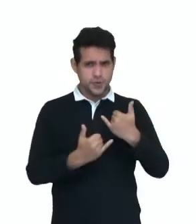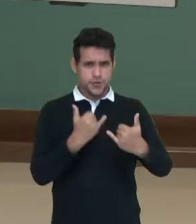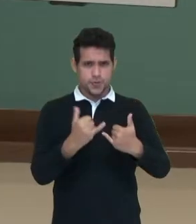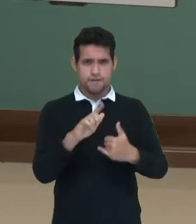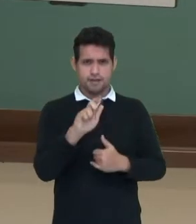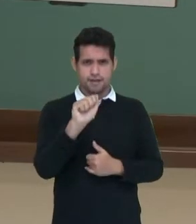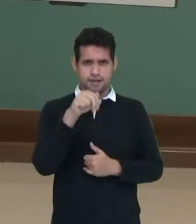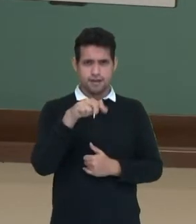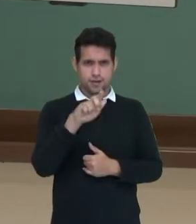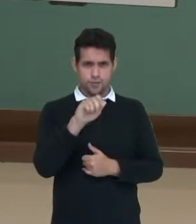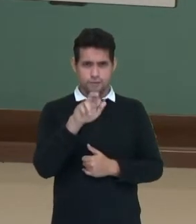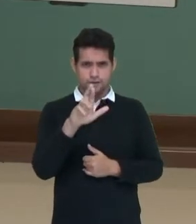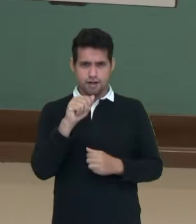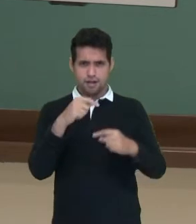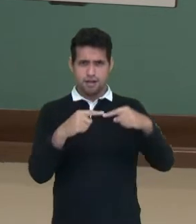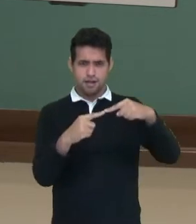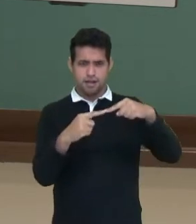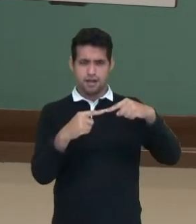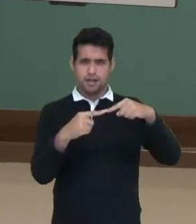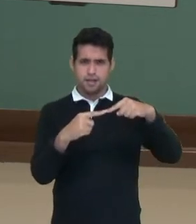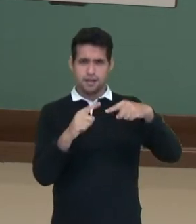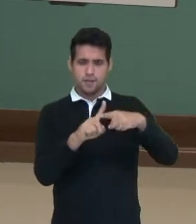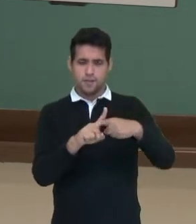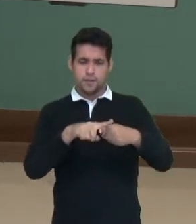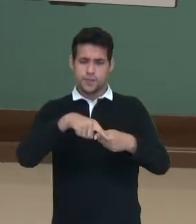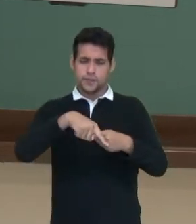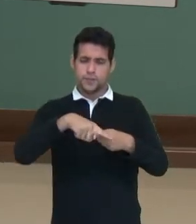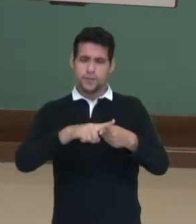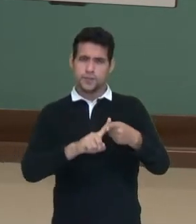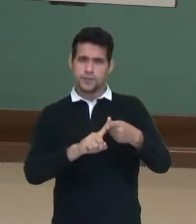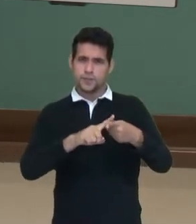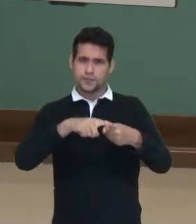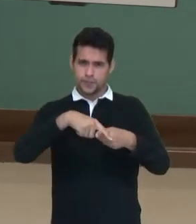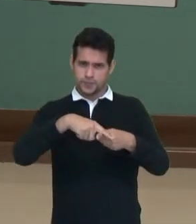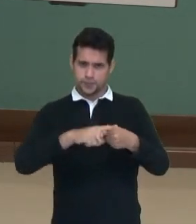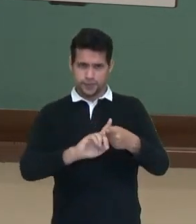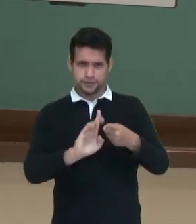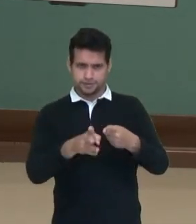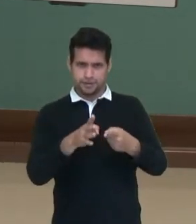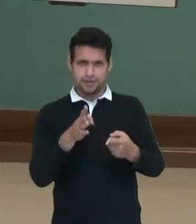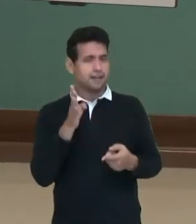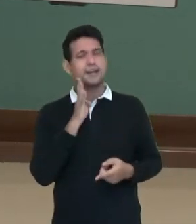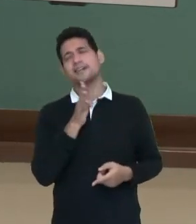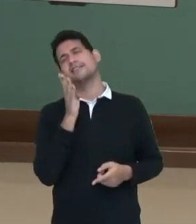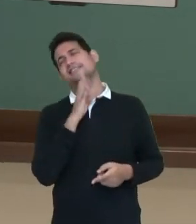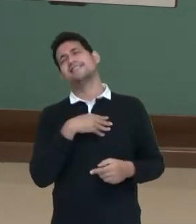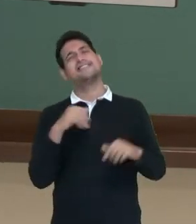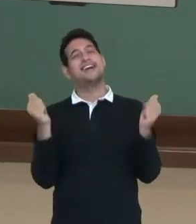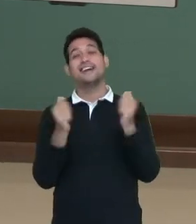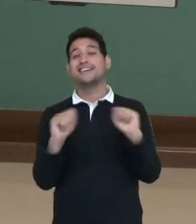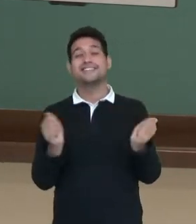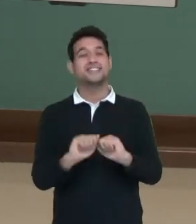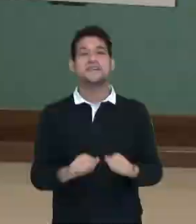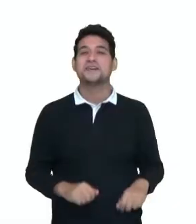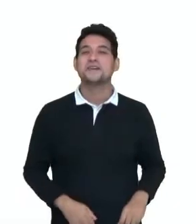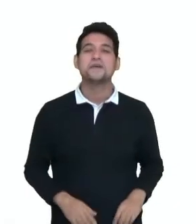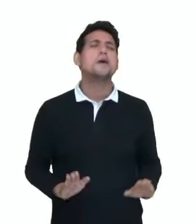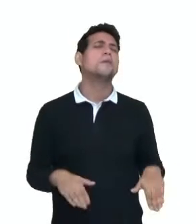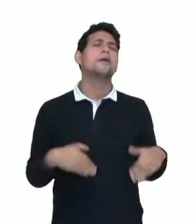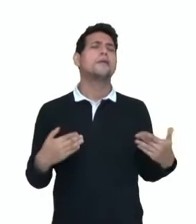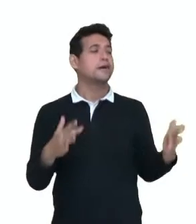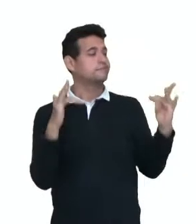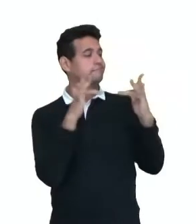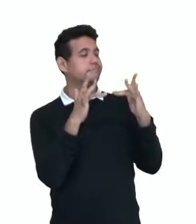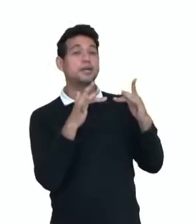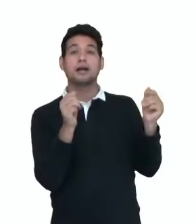de gangorra? Eu já brinquei muito, é muito divertido. E eu pergunto para você, qual que é a